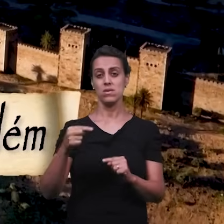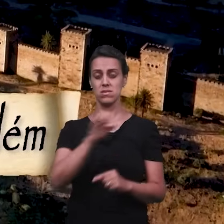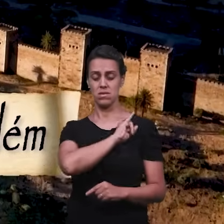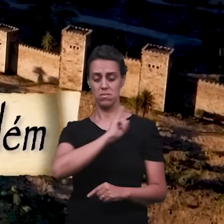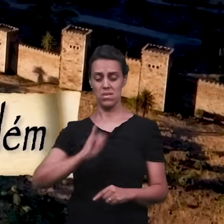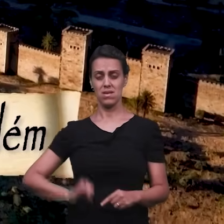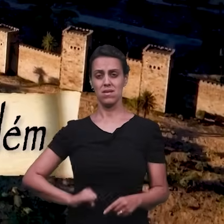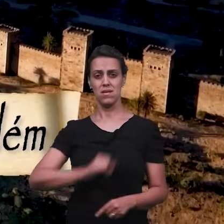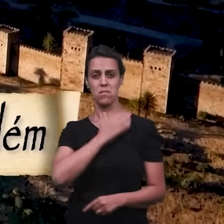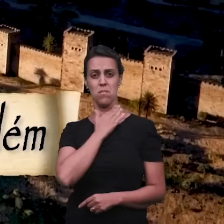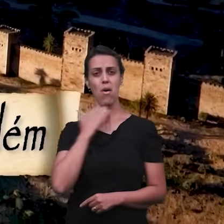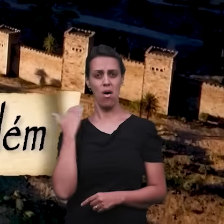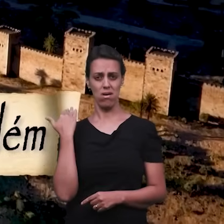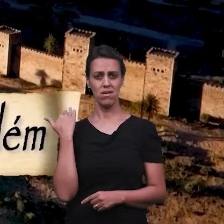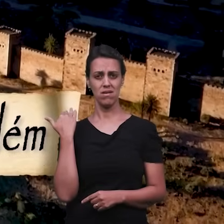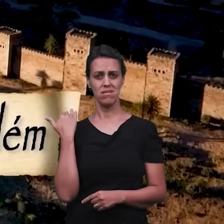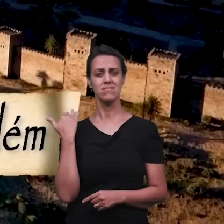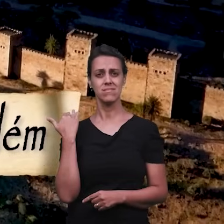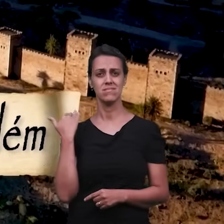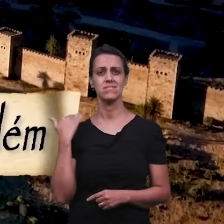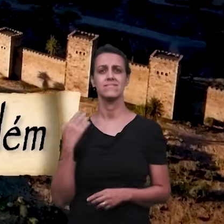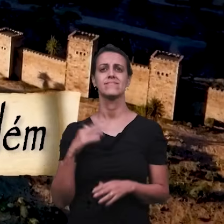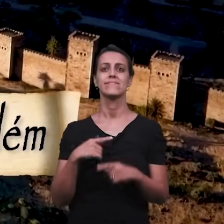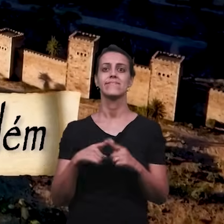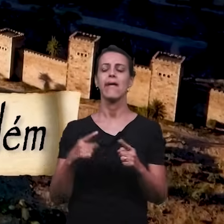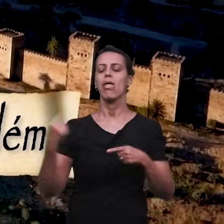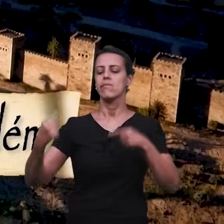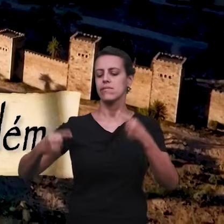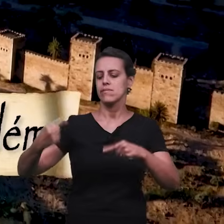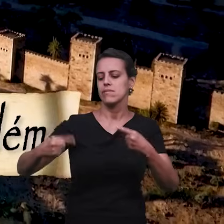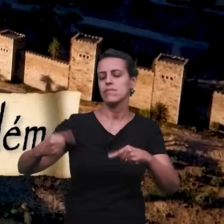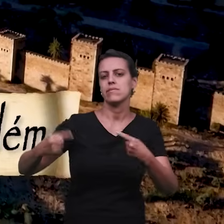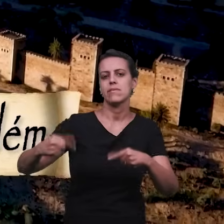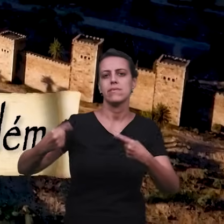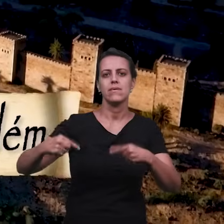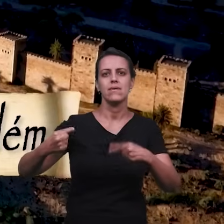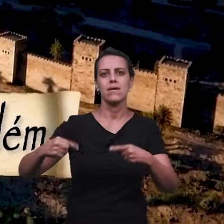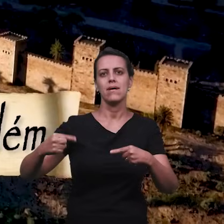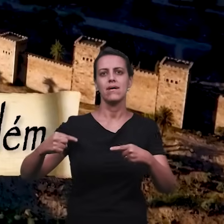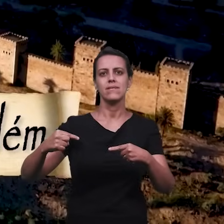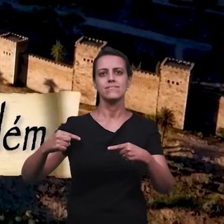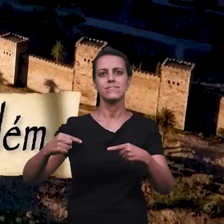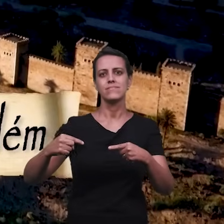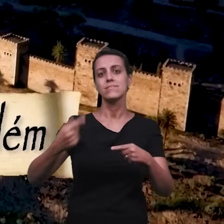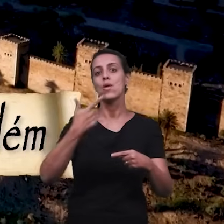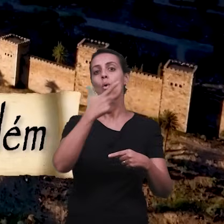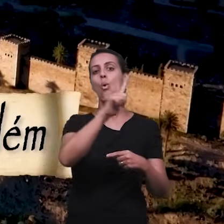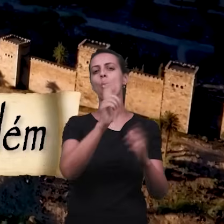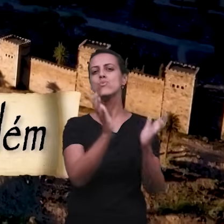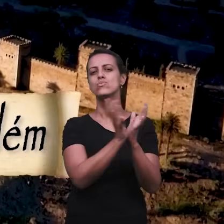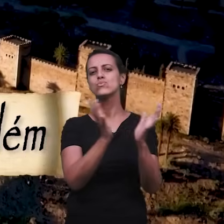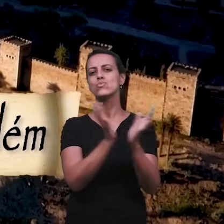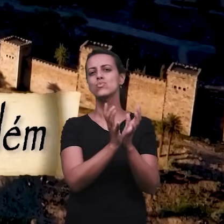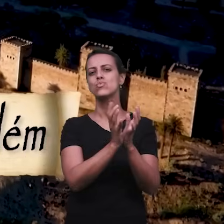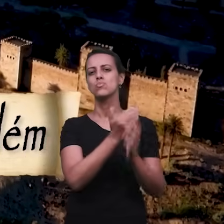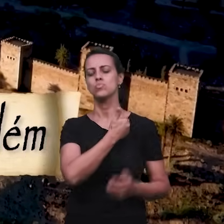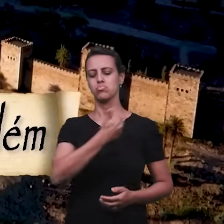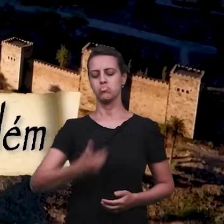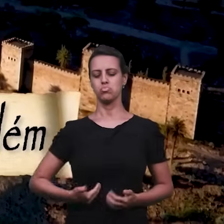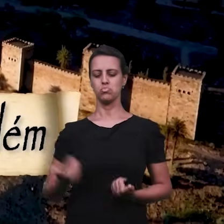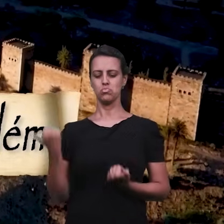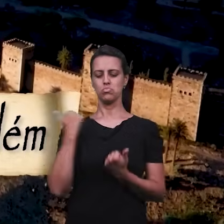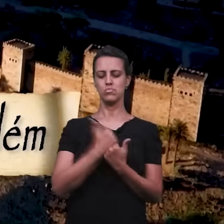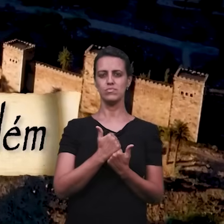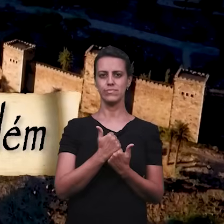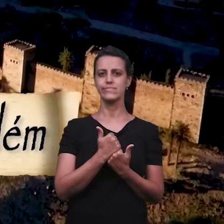várias disputas, os Ptolomeus assumem o governo da região e no início do